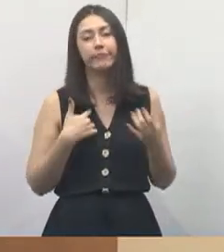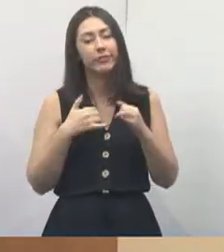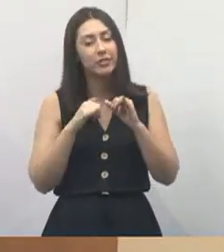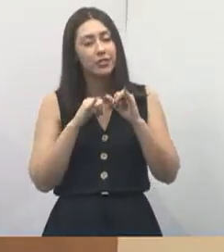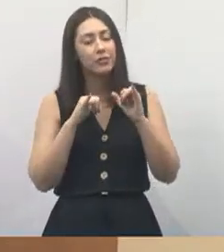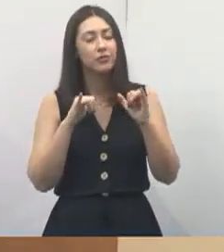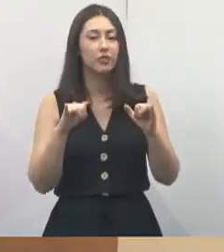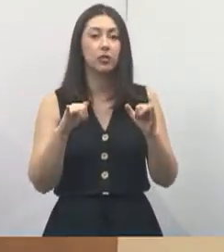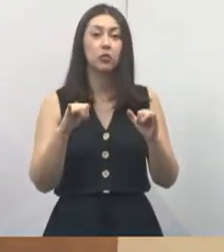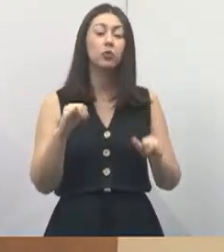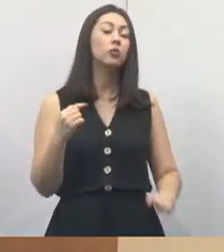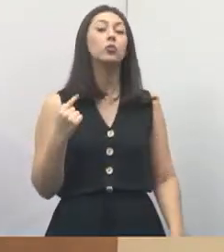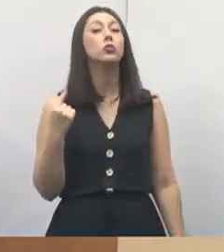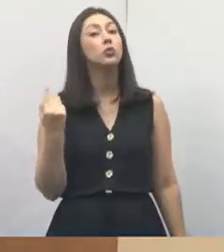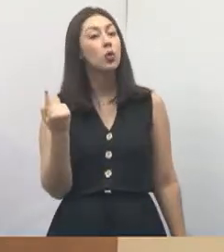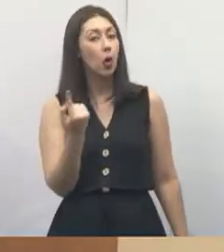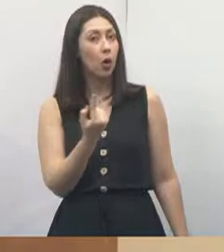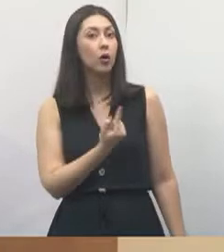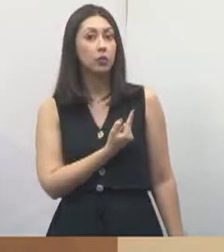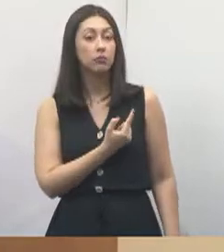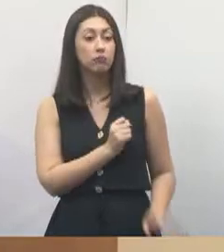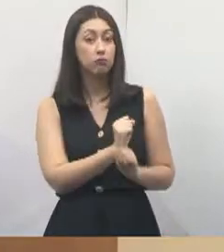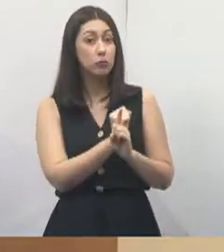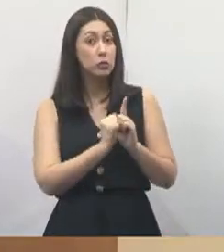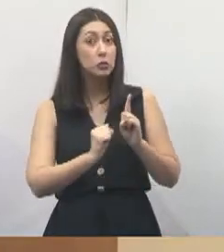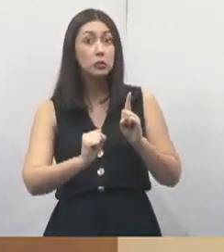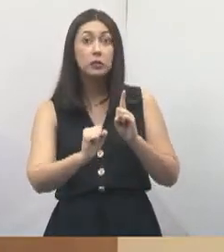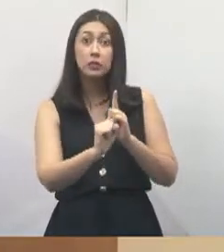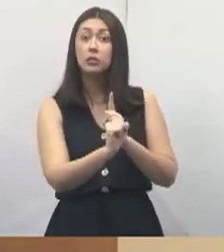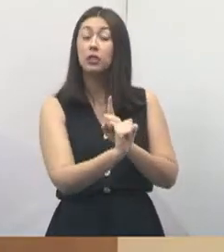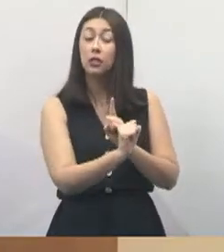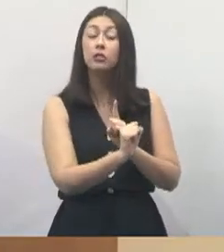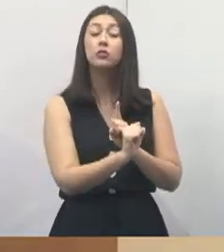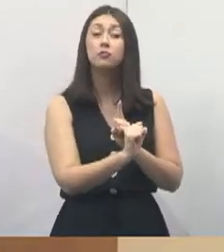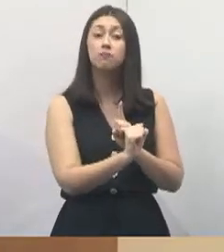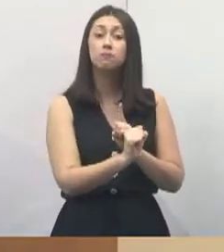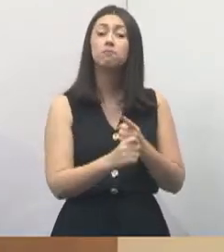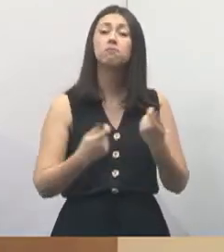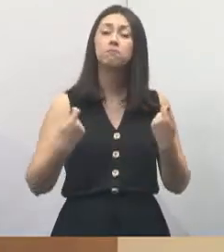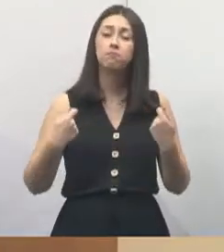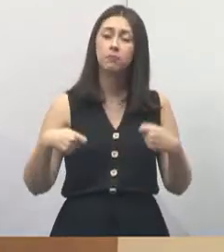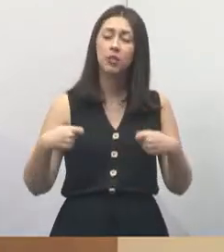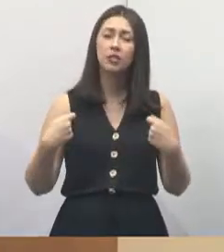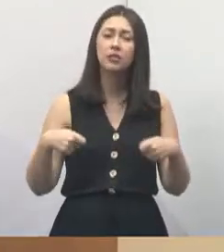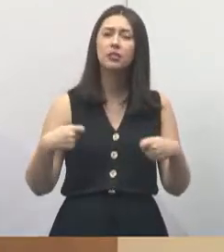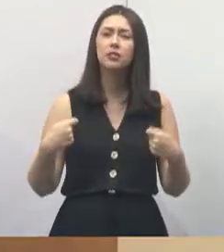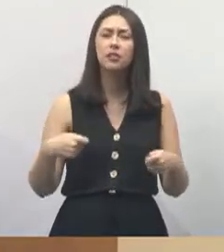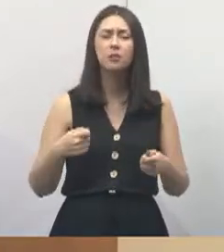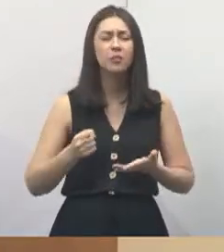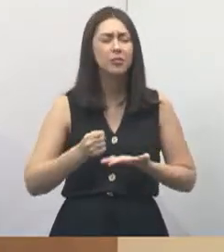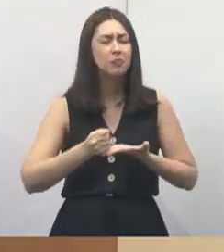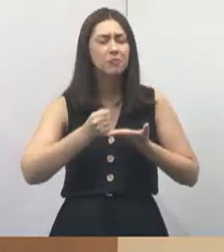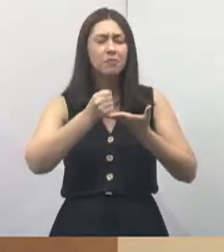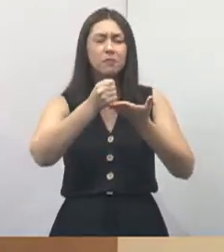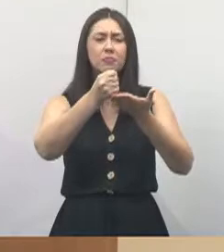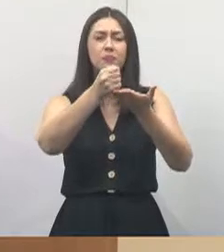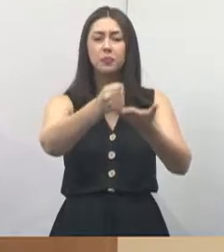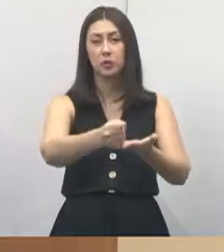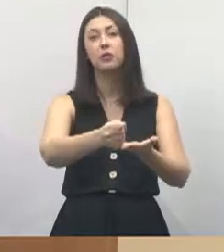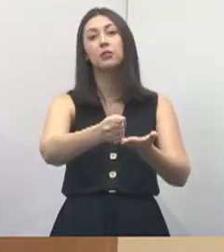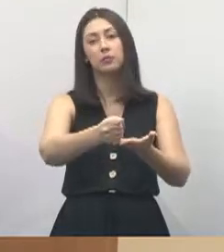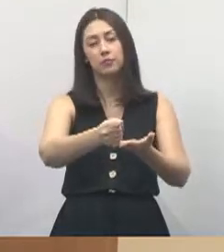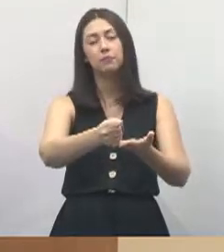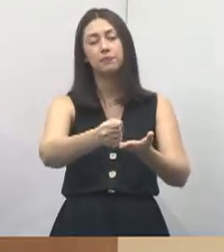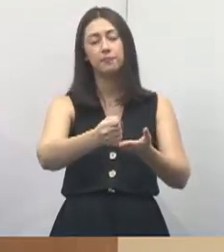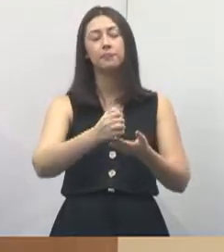que nós, como sociedade e como entidades, nós precisamos dar total respaldo a